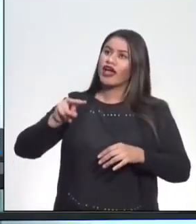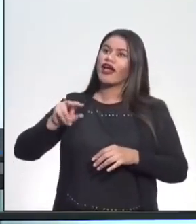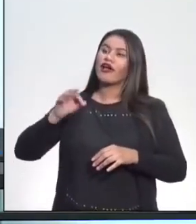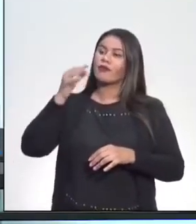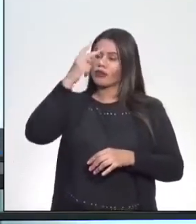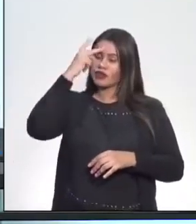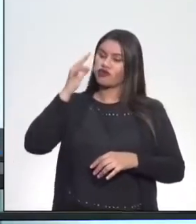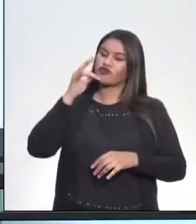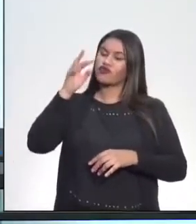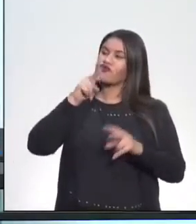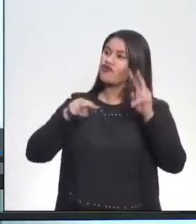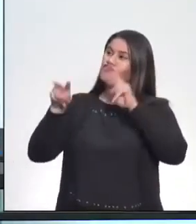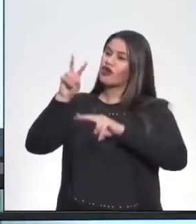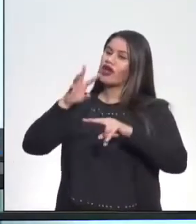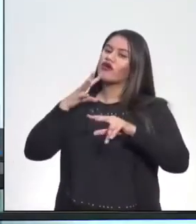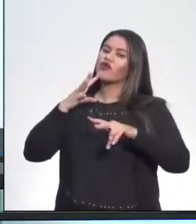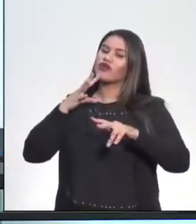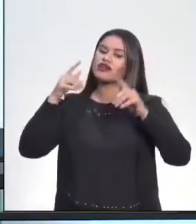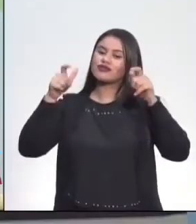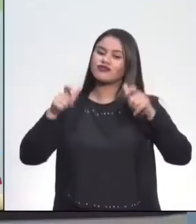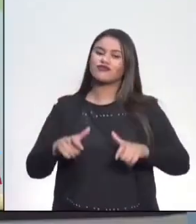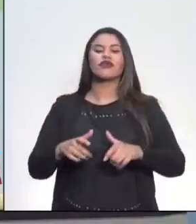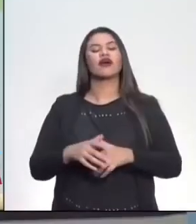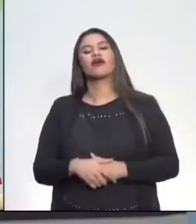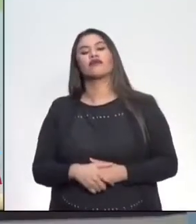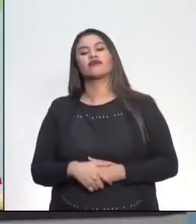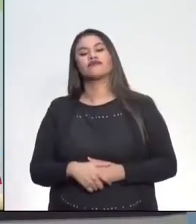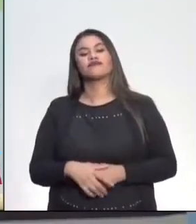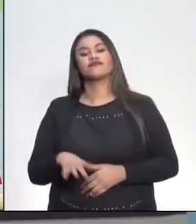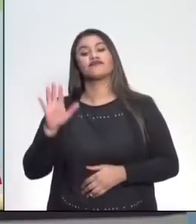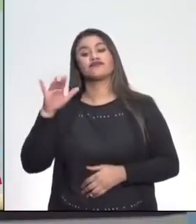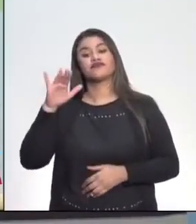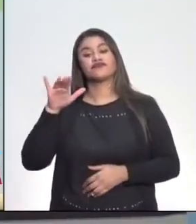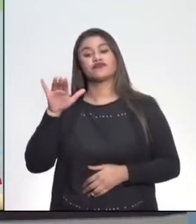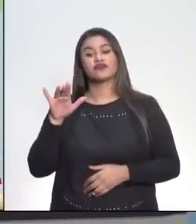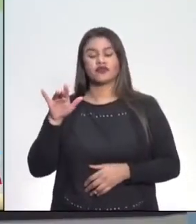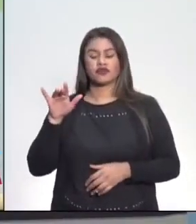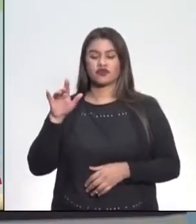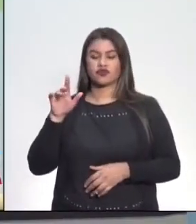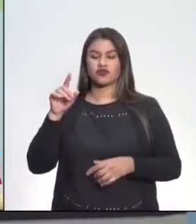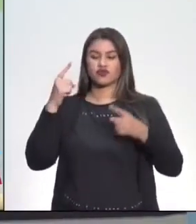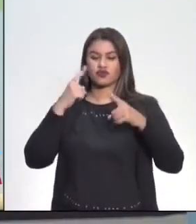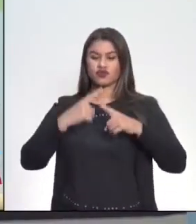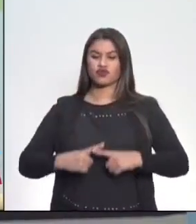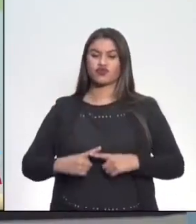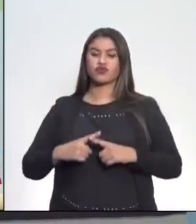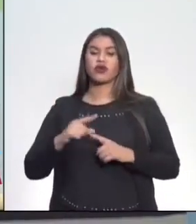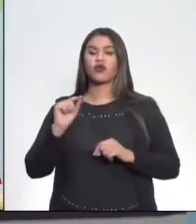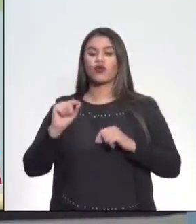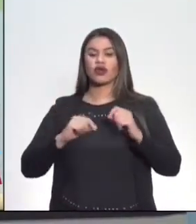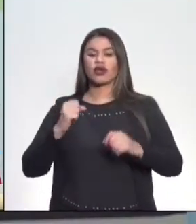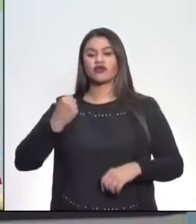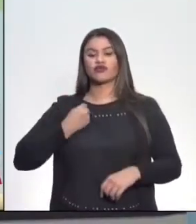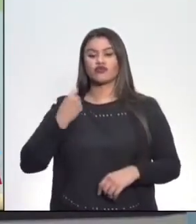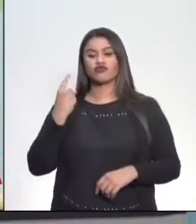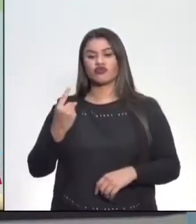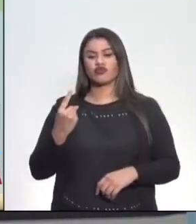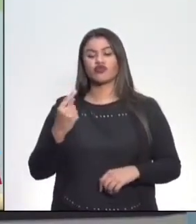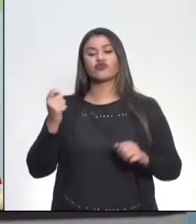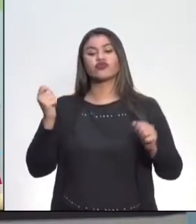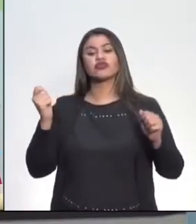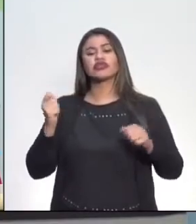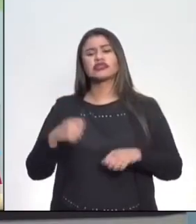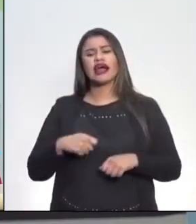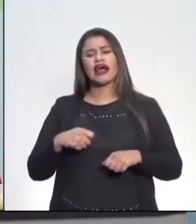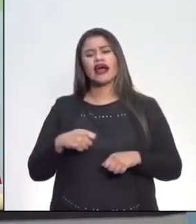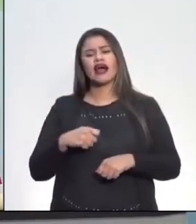local. Tá? É isso. Professora, surgiu uma dúvida no desafio 1. Um aluno perguntou, é possível